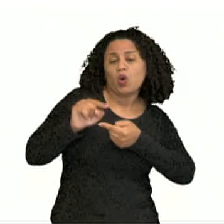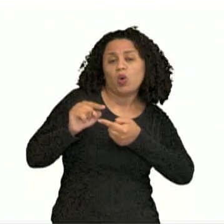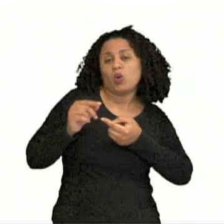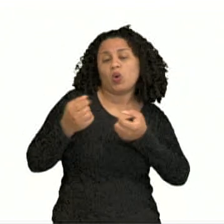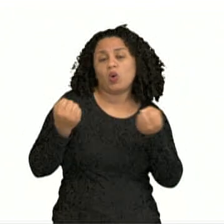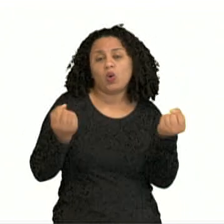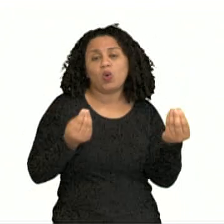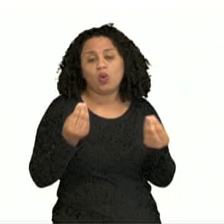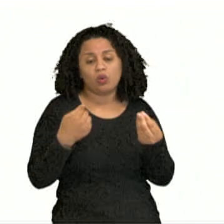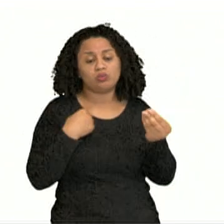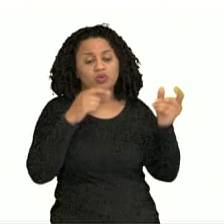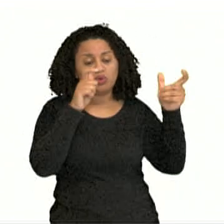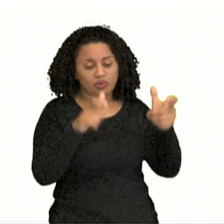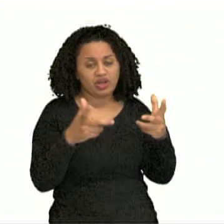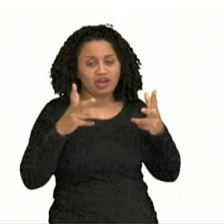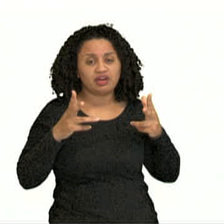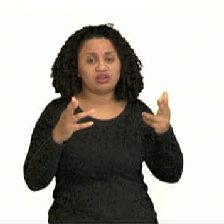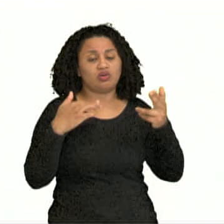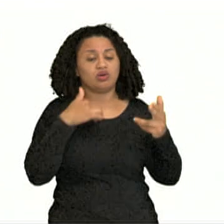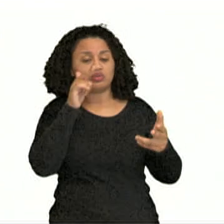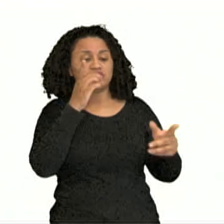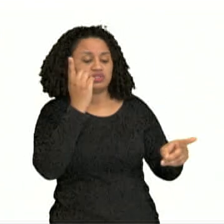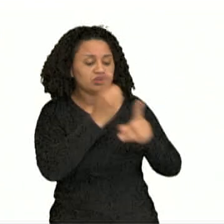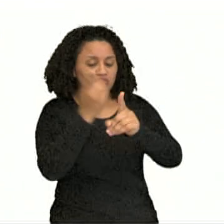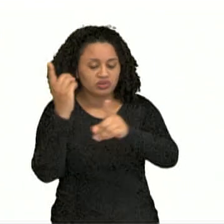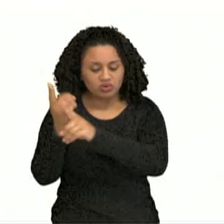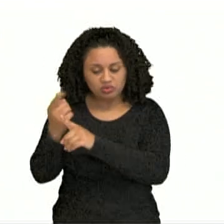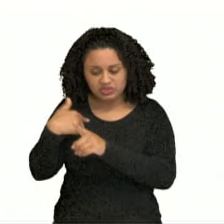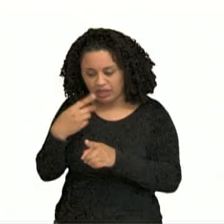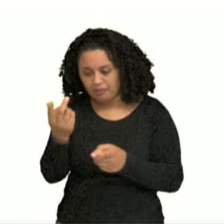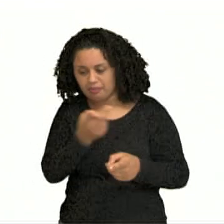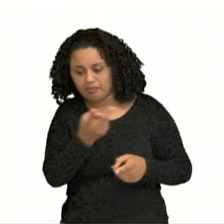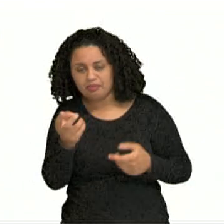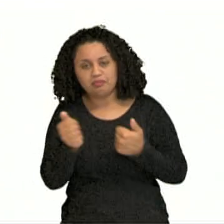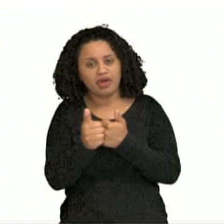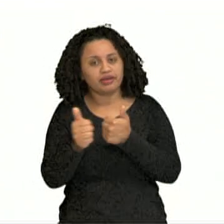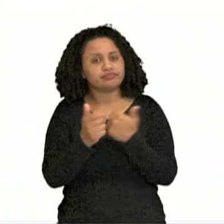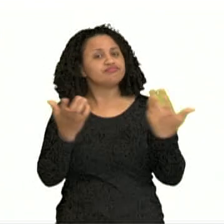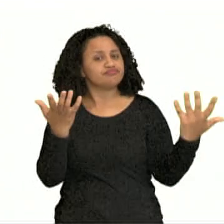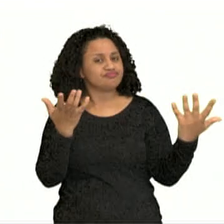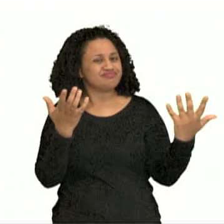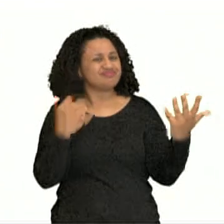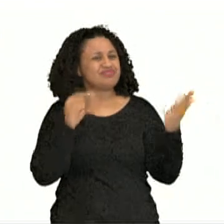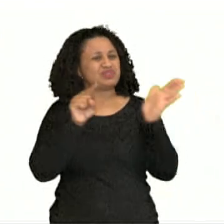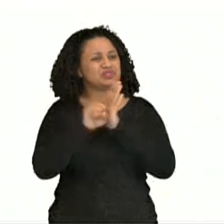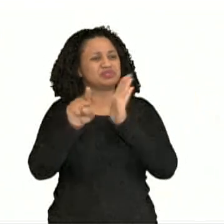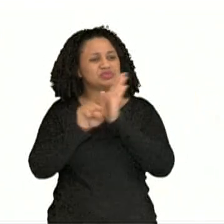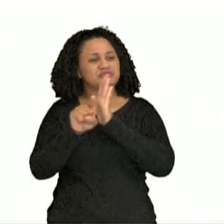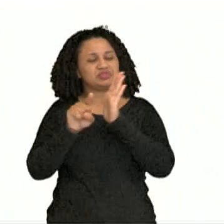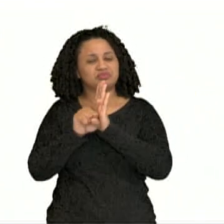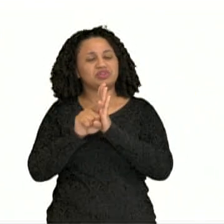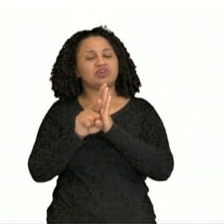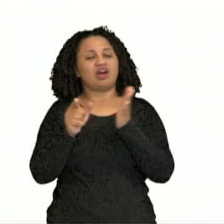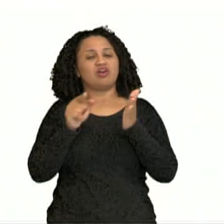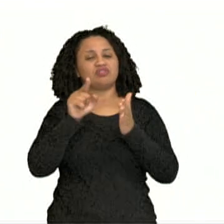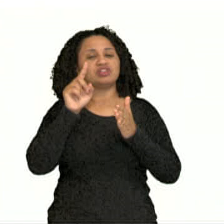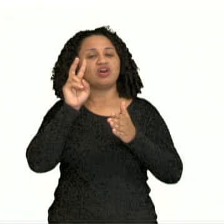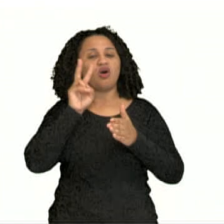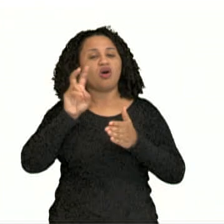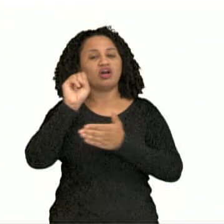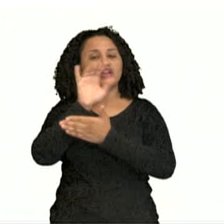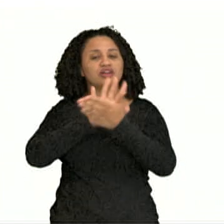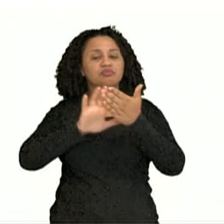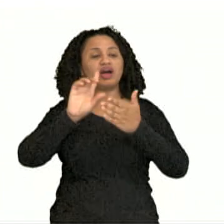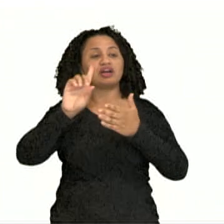Será que elas vivem no mesmo lugar? Será que eu encontraria elas no mesmo espaço? Quantas perguntas, né? Então eu vou deixar vocês olhando a